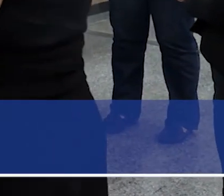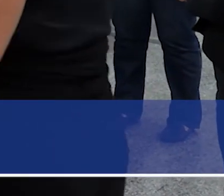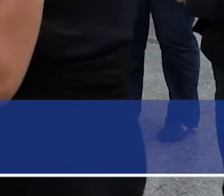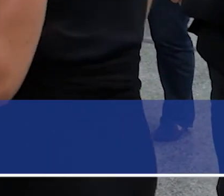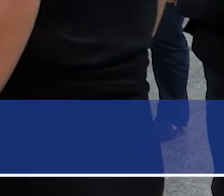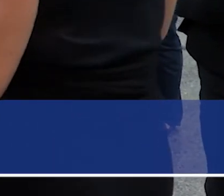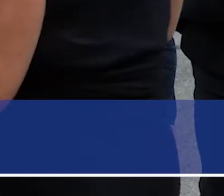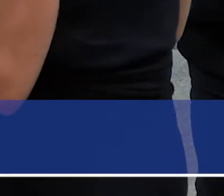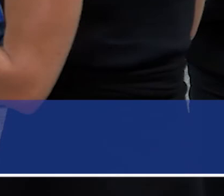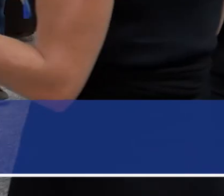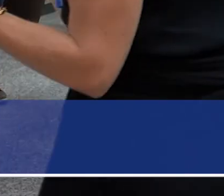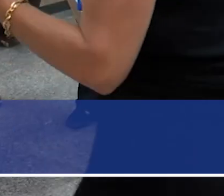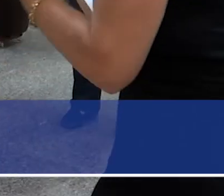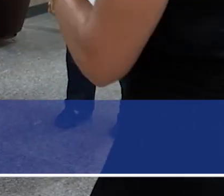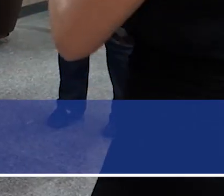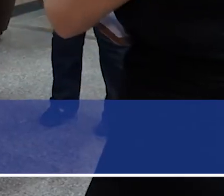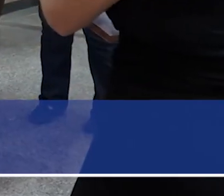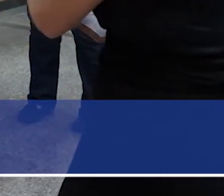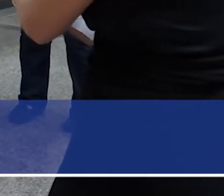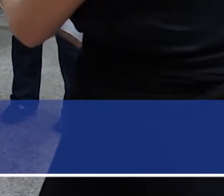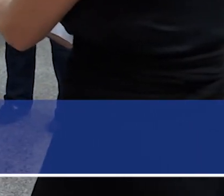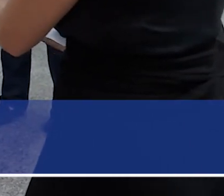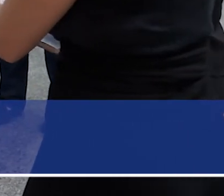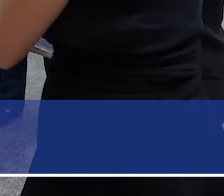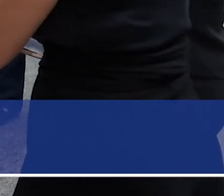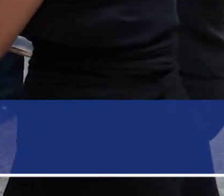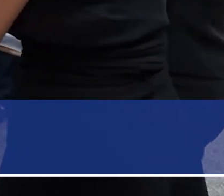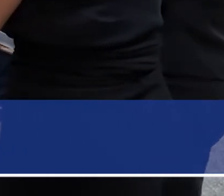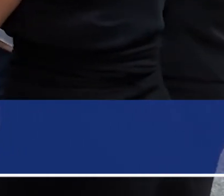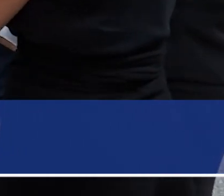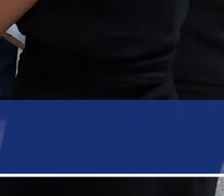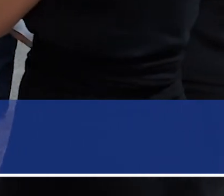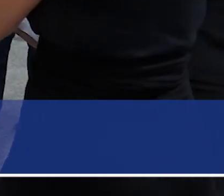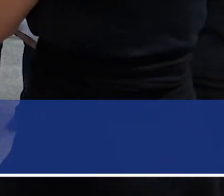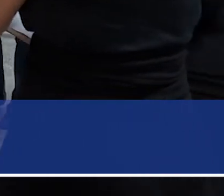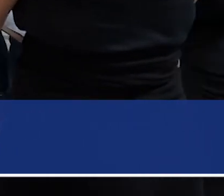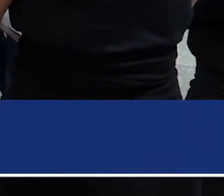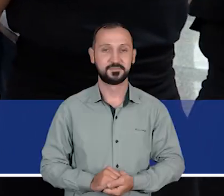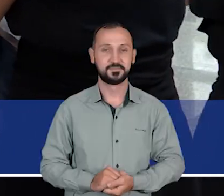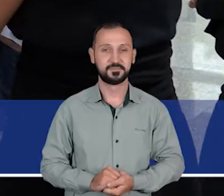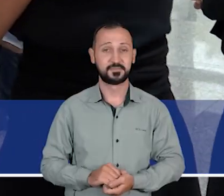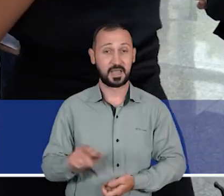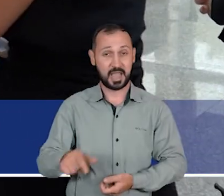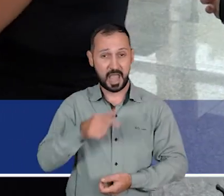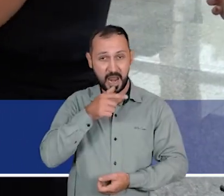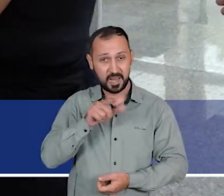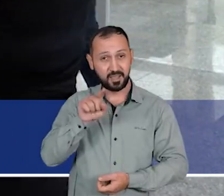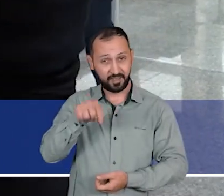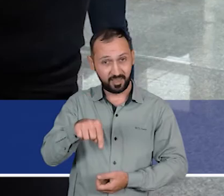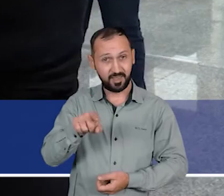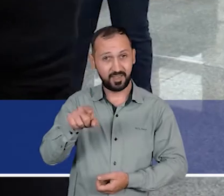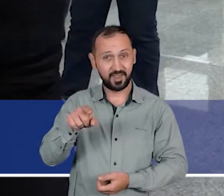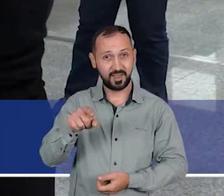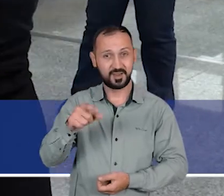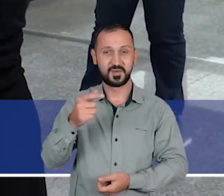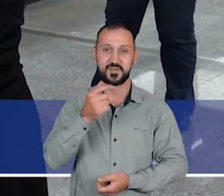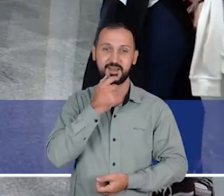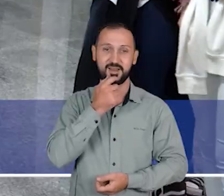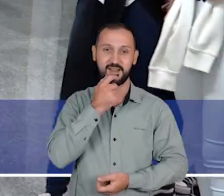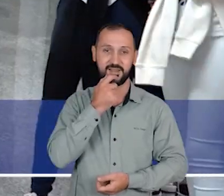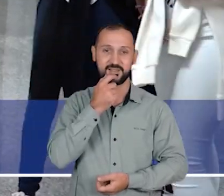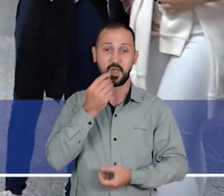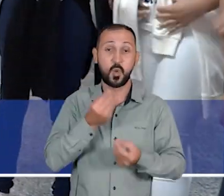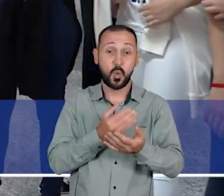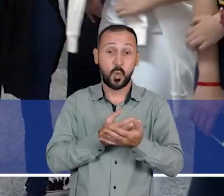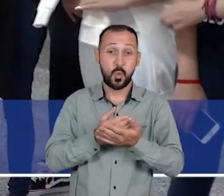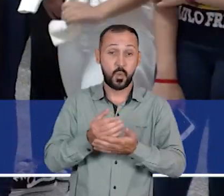the plenary session. If you have any questions, you can come and ask us. O idioma é o inglês.